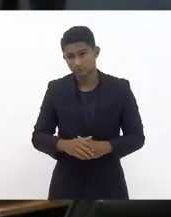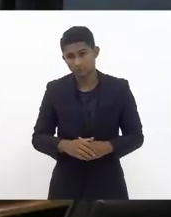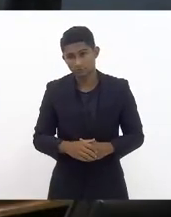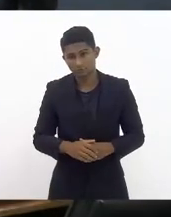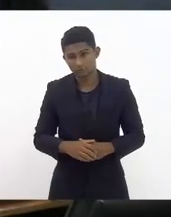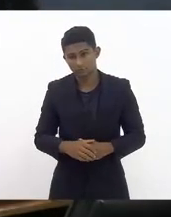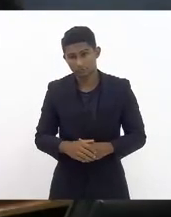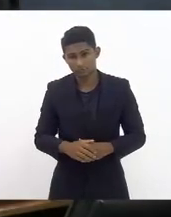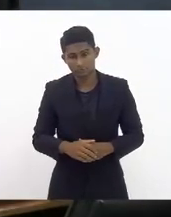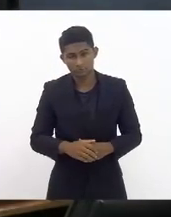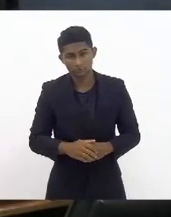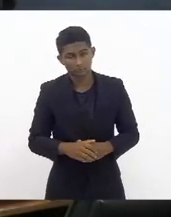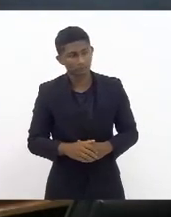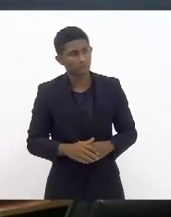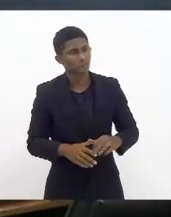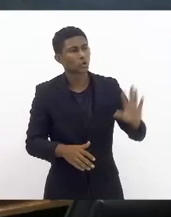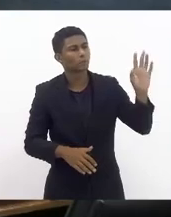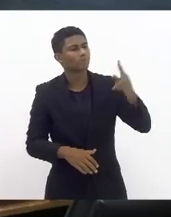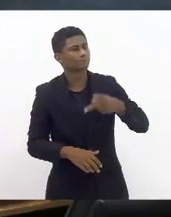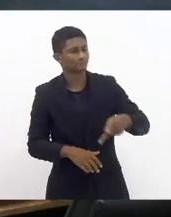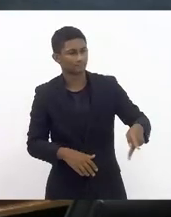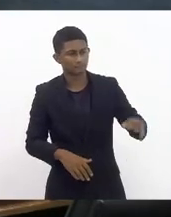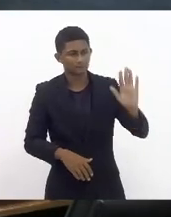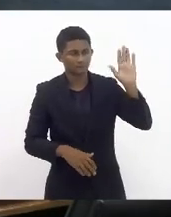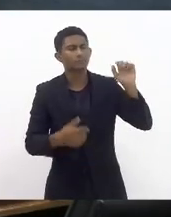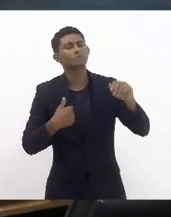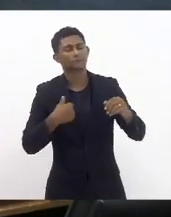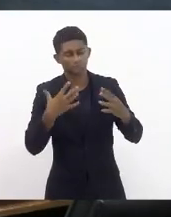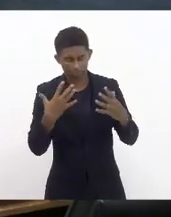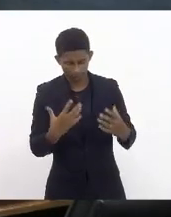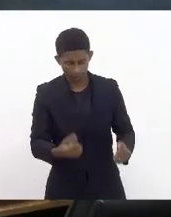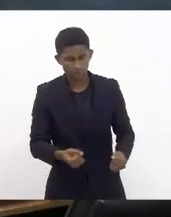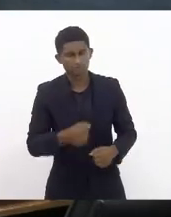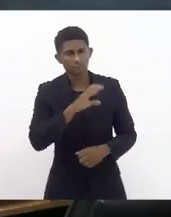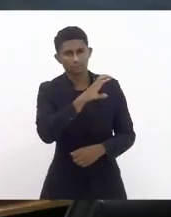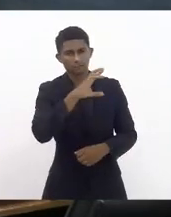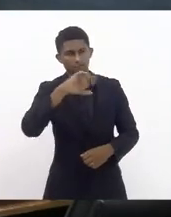Presidente, Alana, sou favorável. Presidente, sou favorável